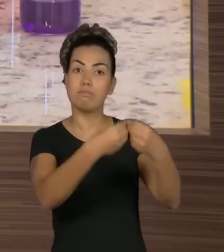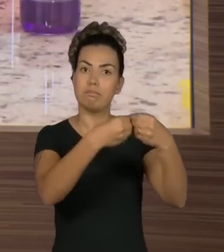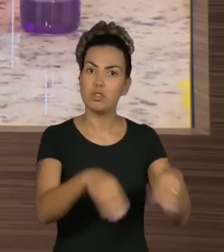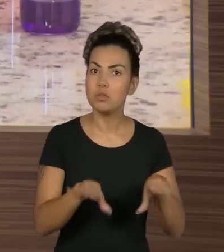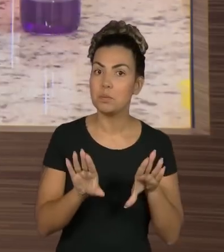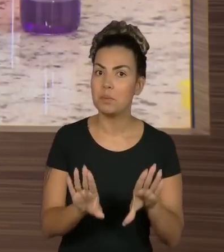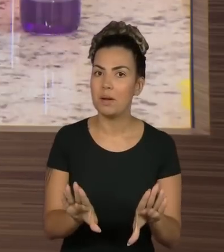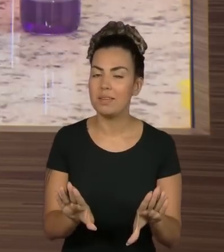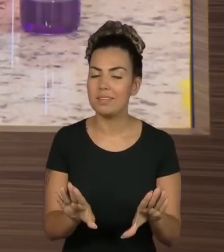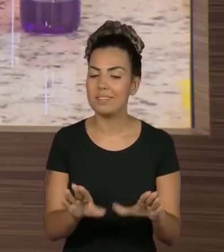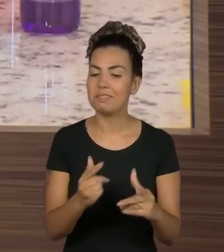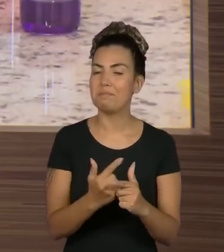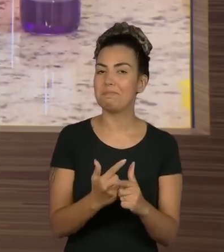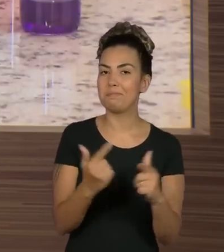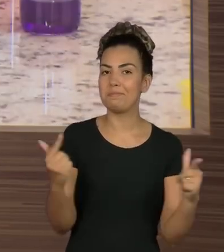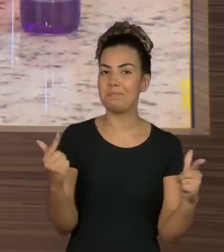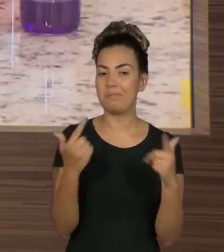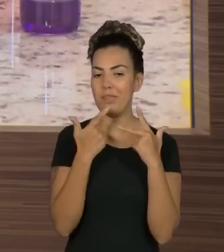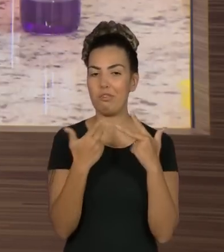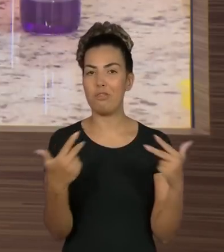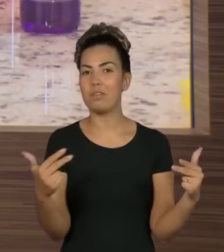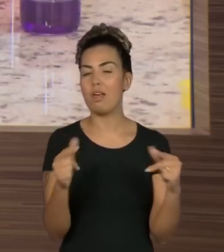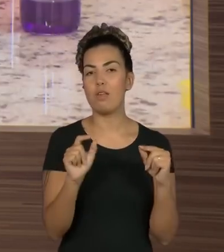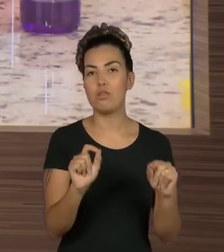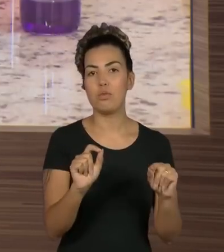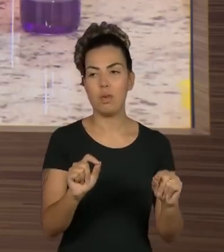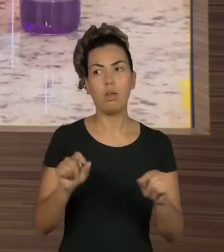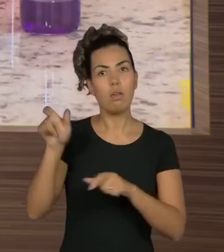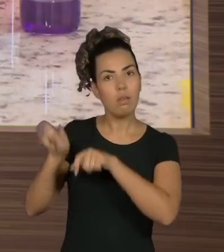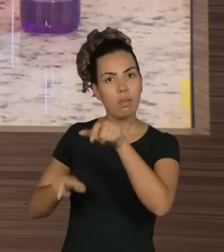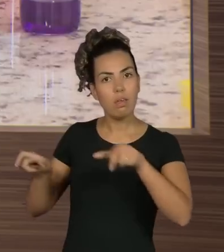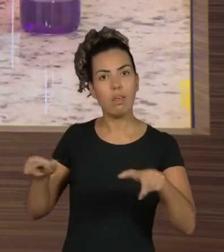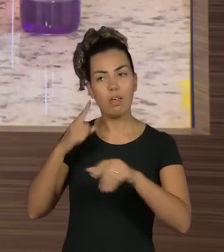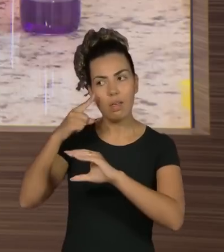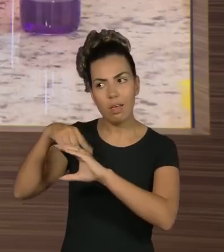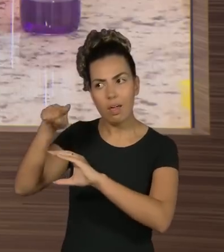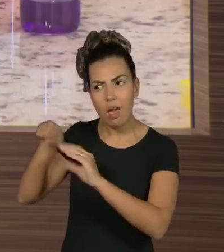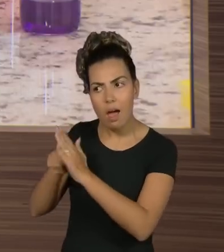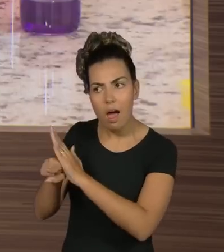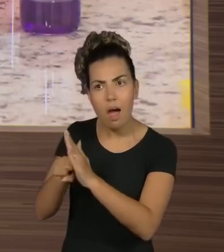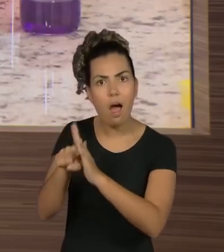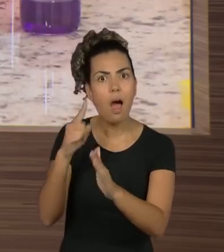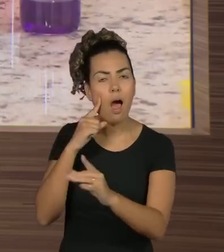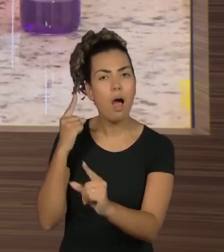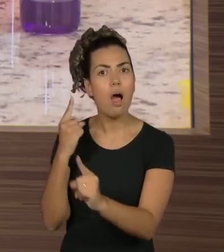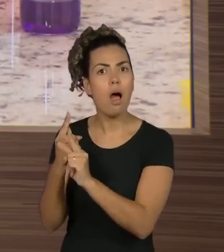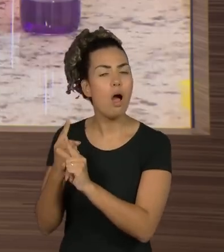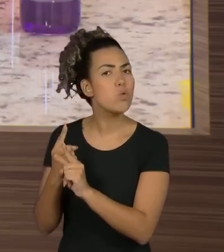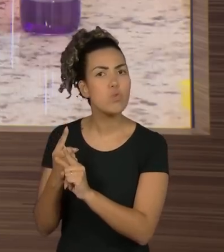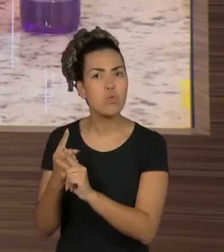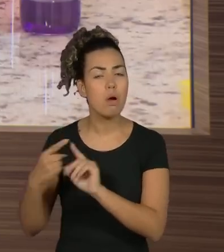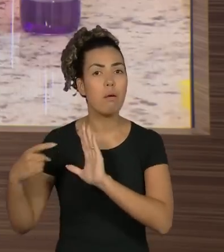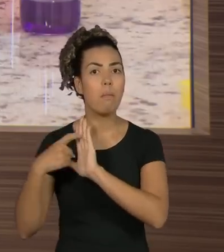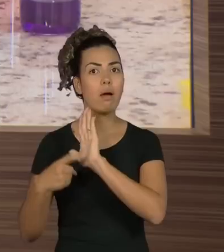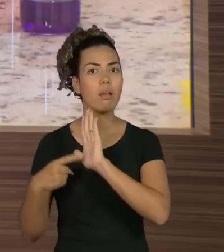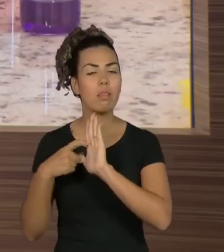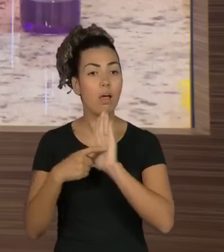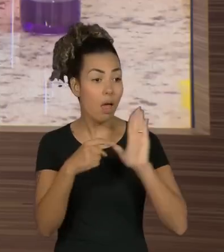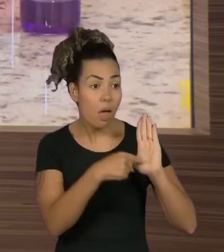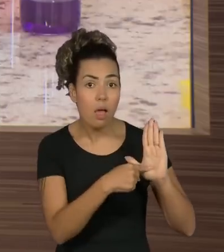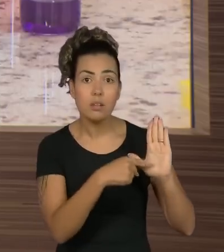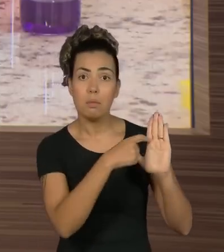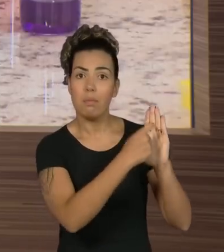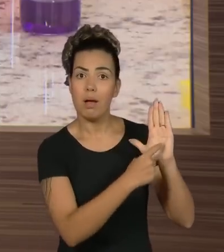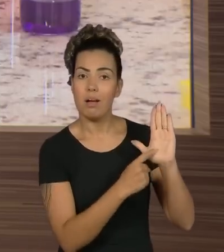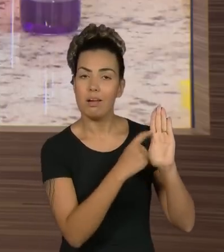brasileiros encontraram uma bactéria capaz de degradar esse tipo de resíduo e também de produzir o bioplástico, produto